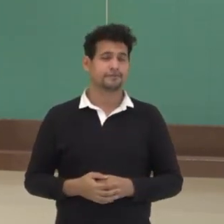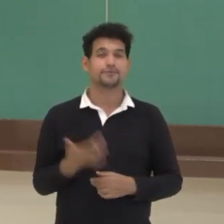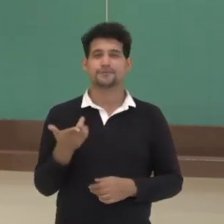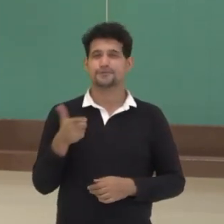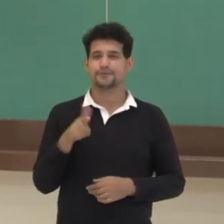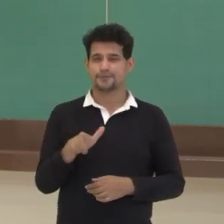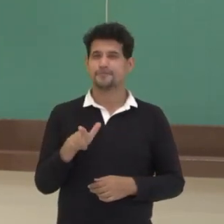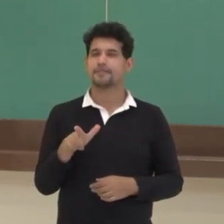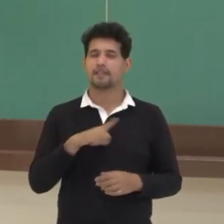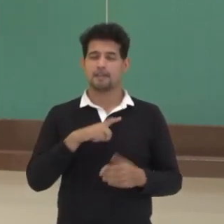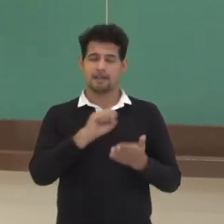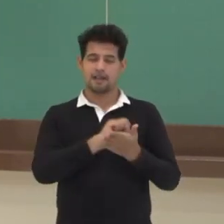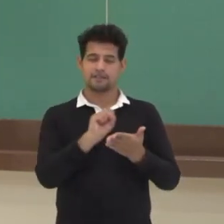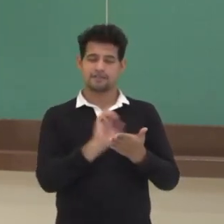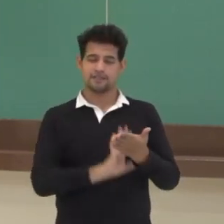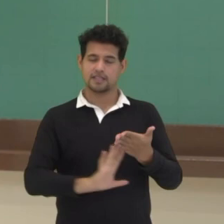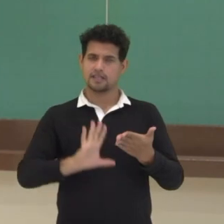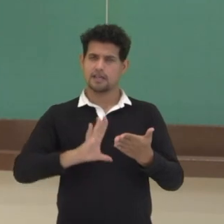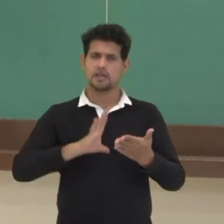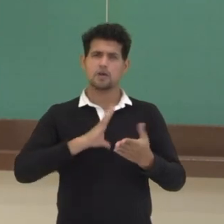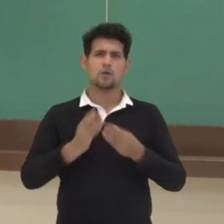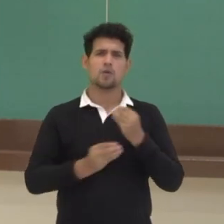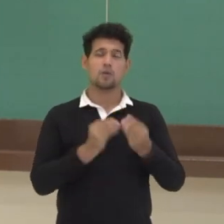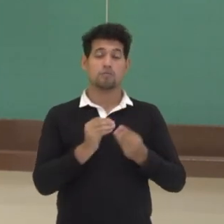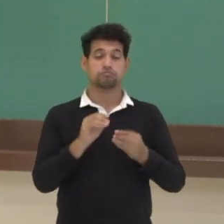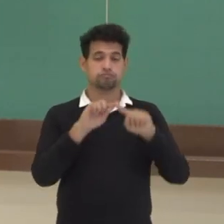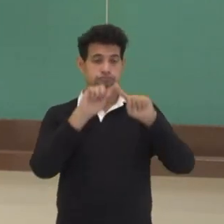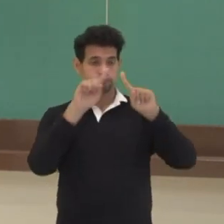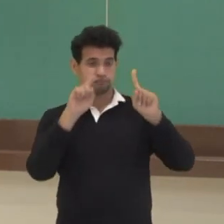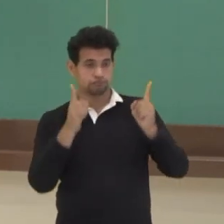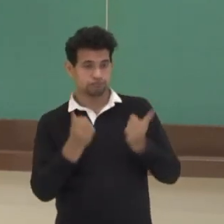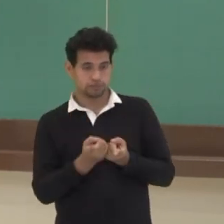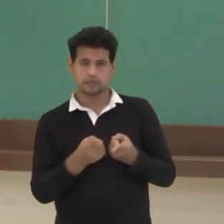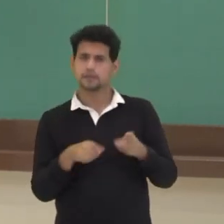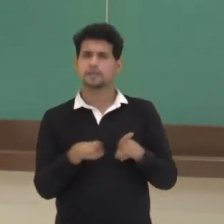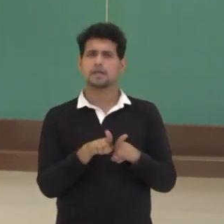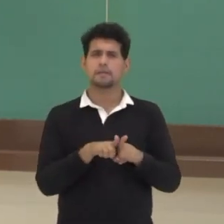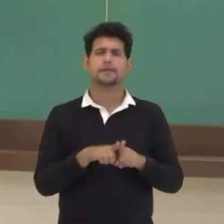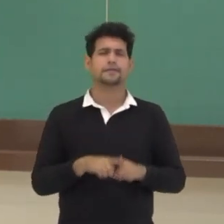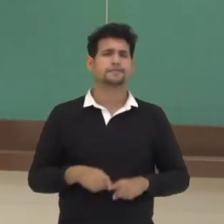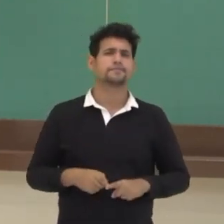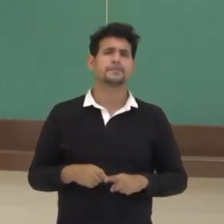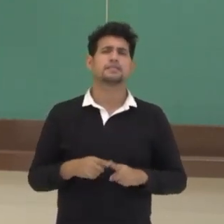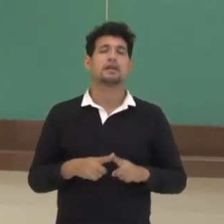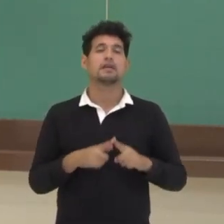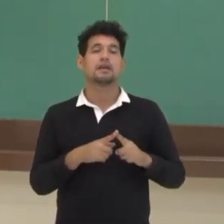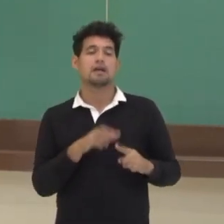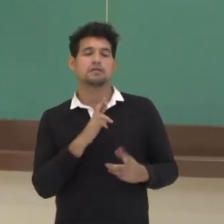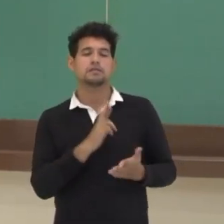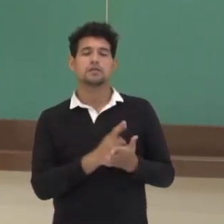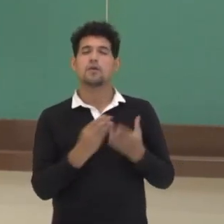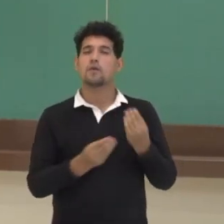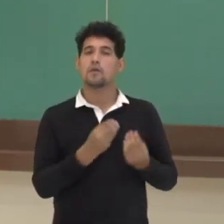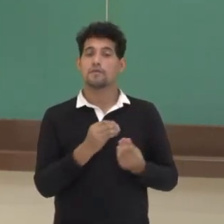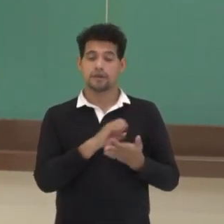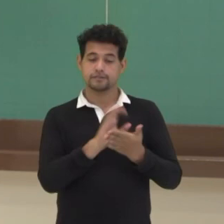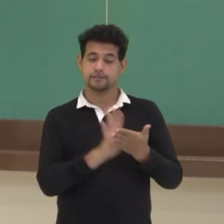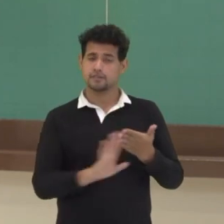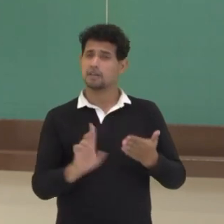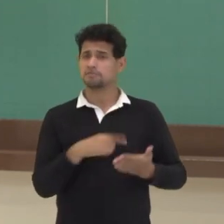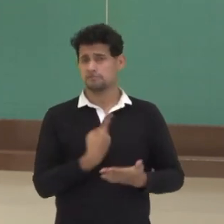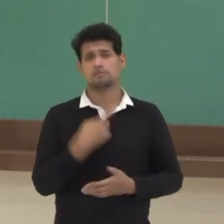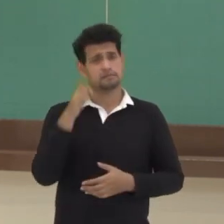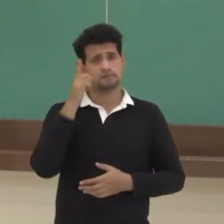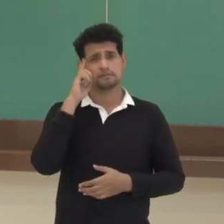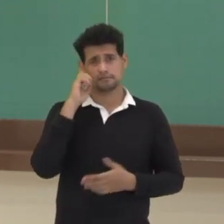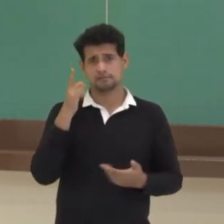Novamente, exercícios envolvendo a área do círculo, mas com resolução de problemas do nosso